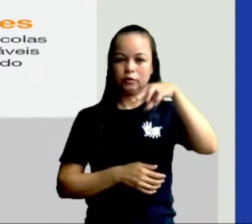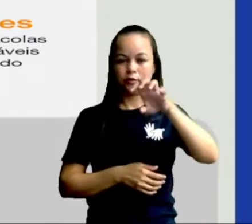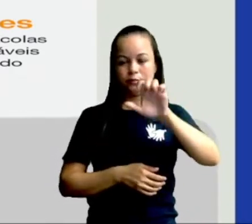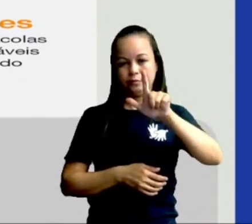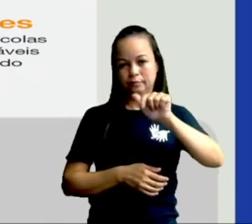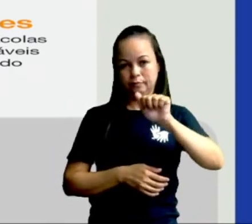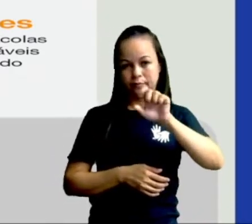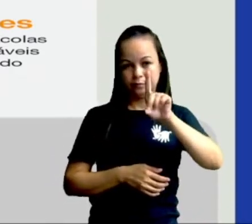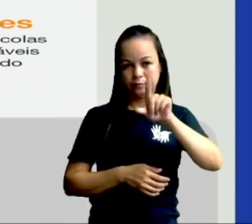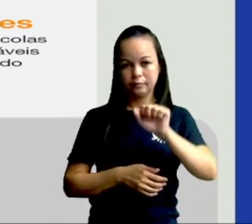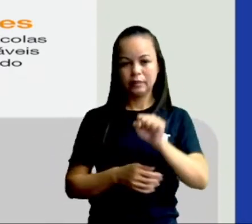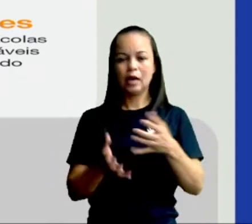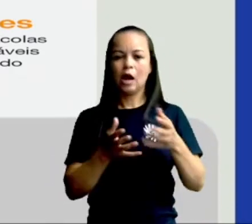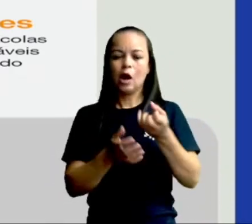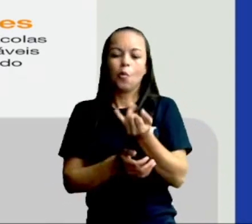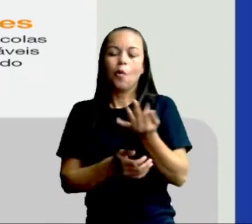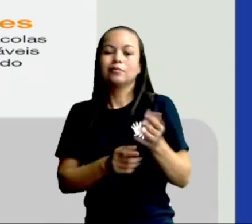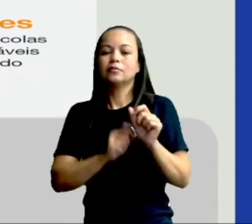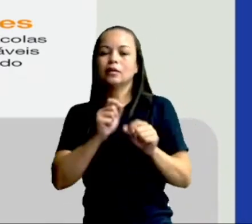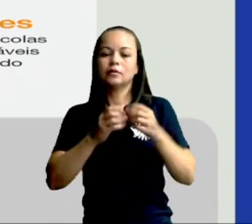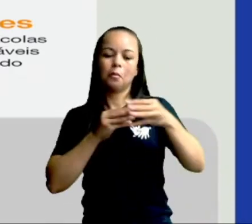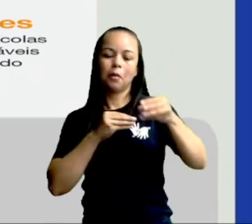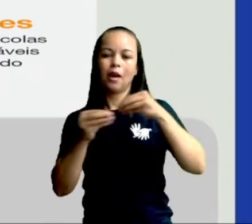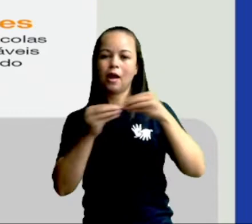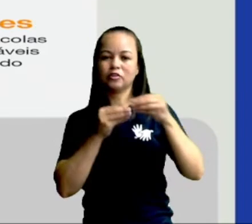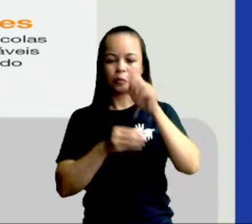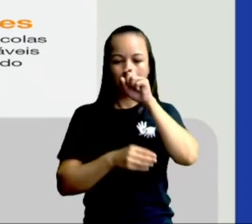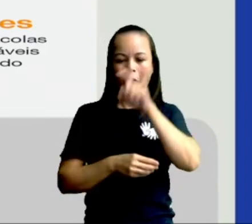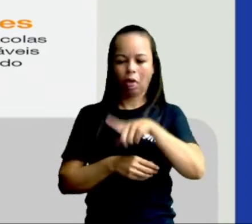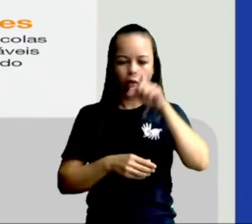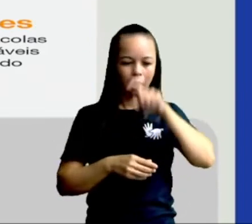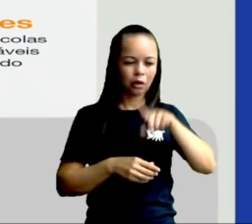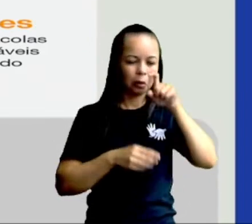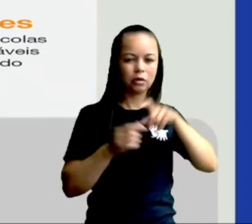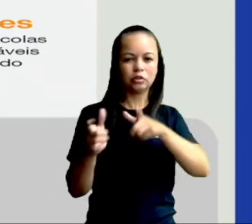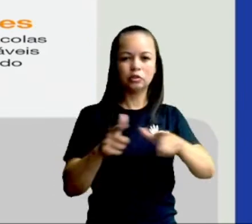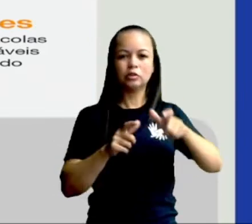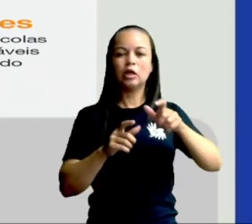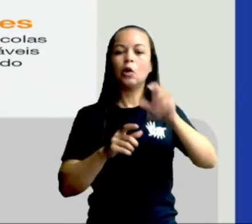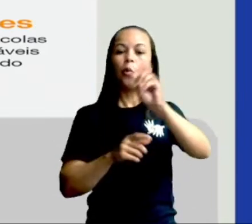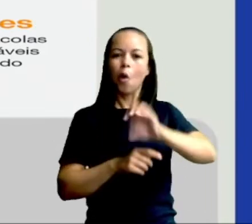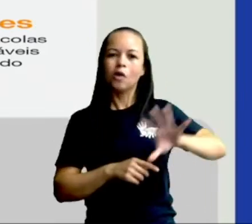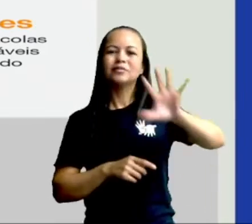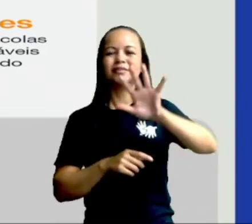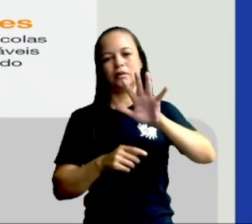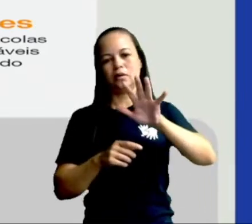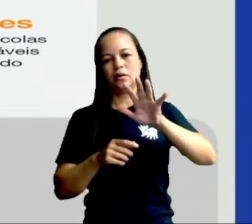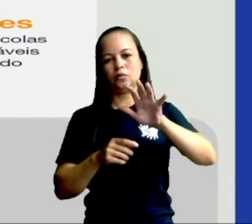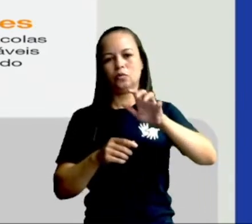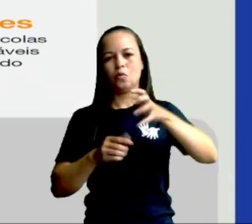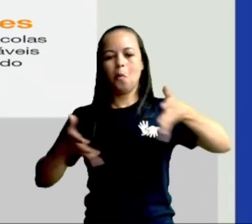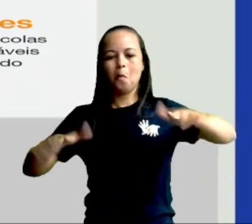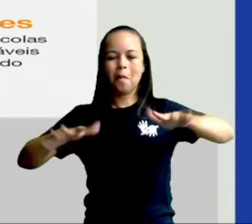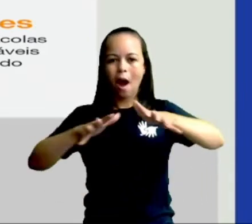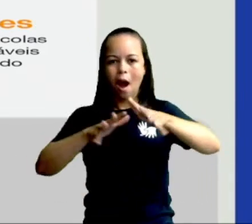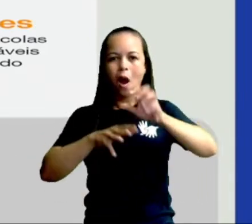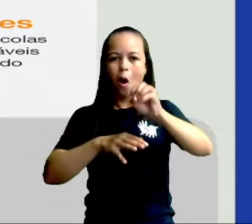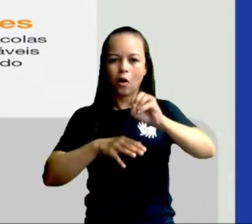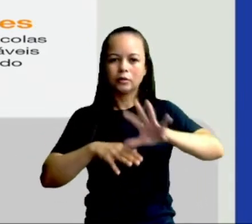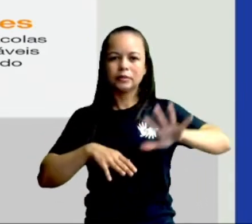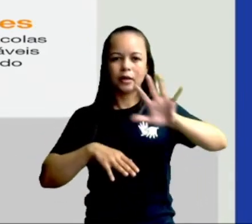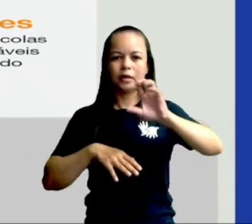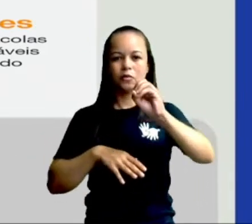milhões de toneladas é a quantidade de plástico descartado em nossos oceanos anualmente. Por favor, gente,